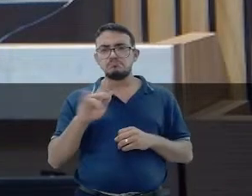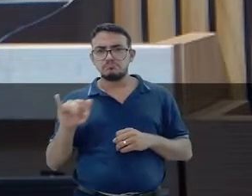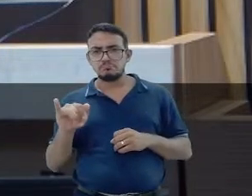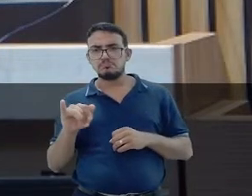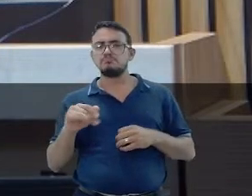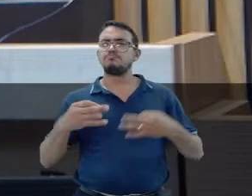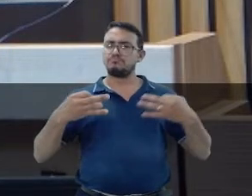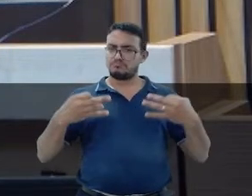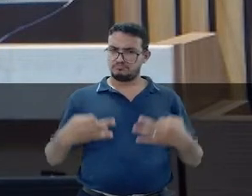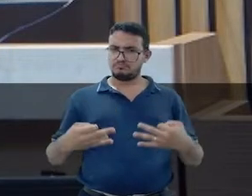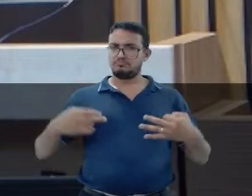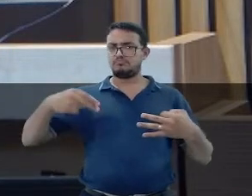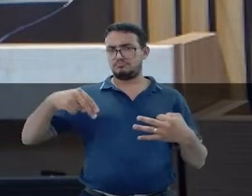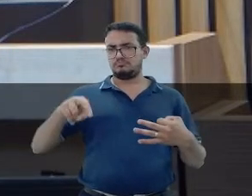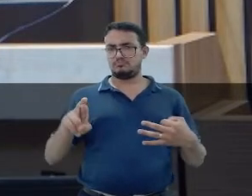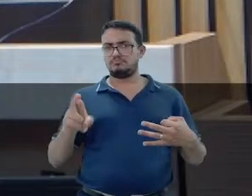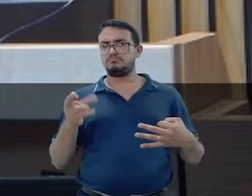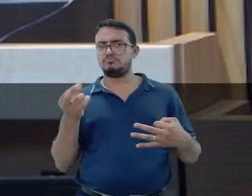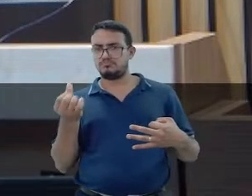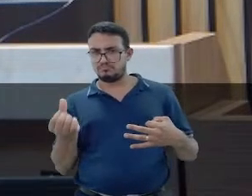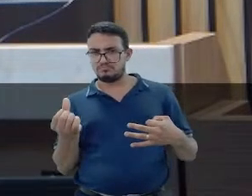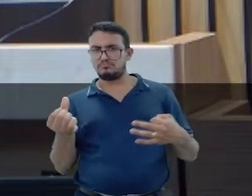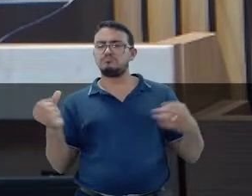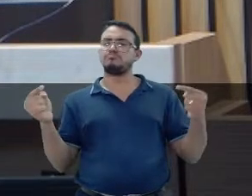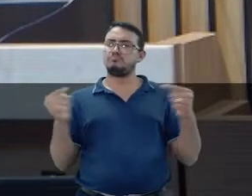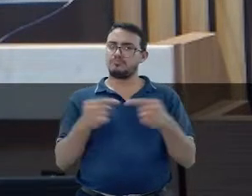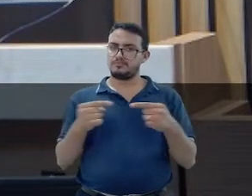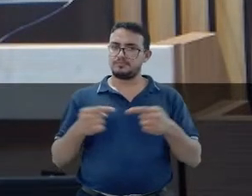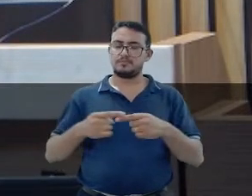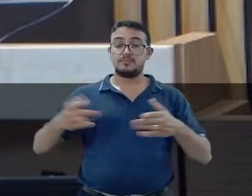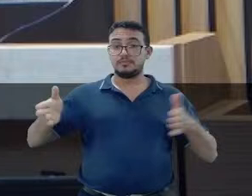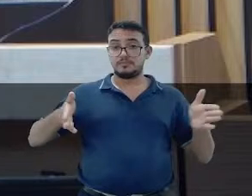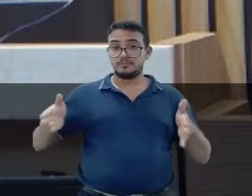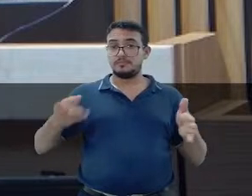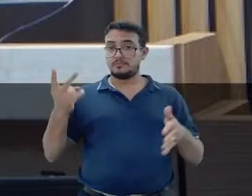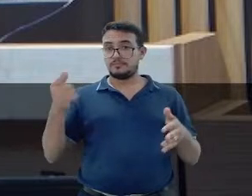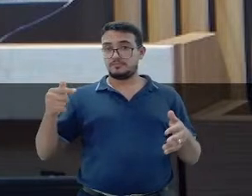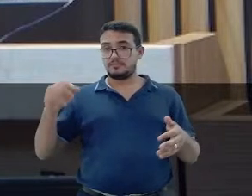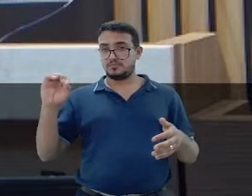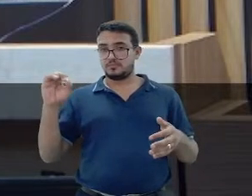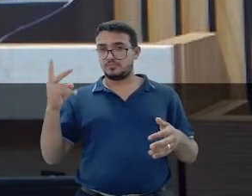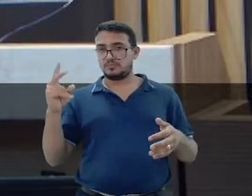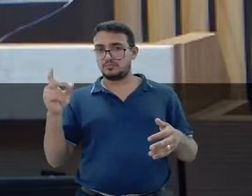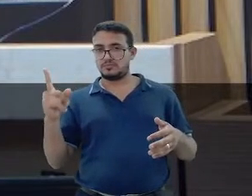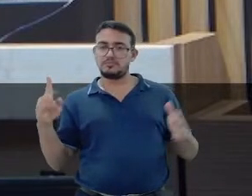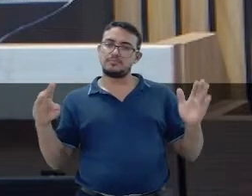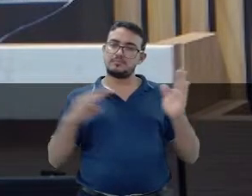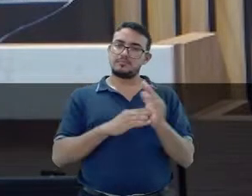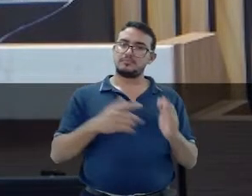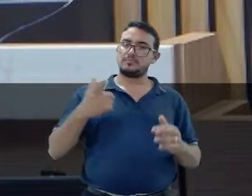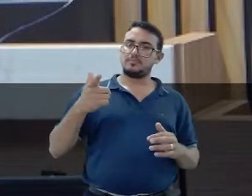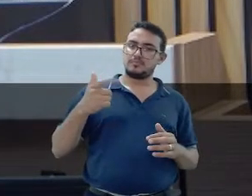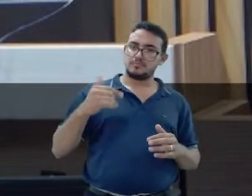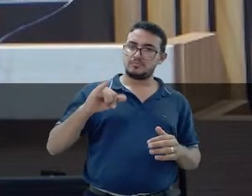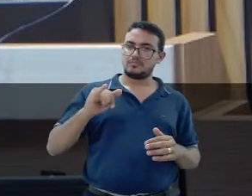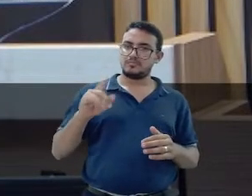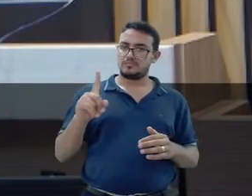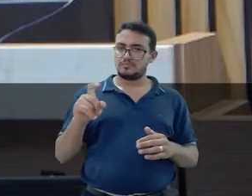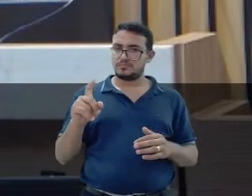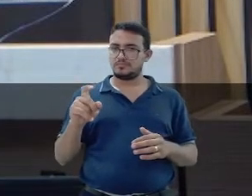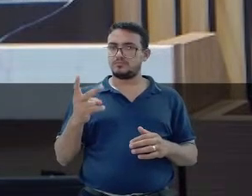com a NR6 no período de 27 de 10 de 2021 até 12 de 1 de